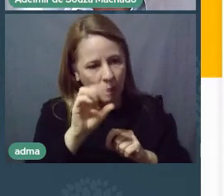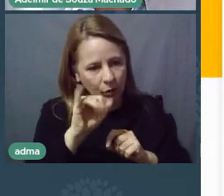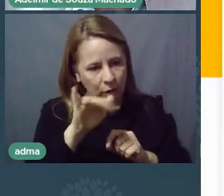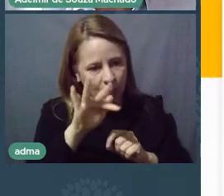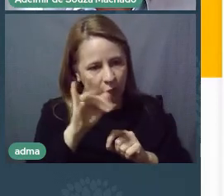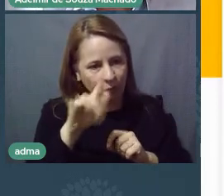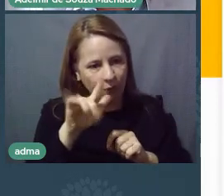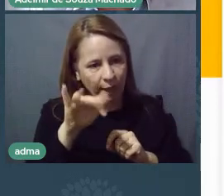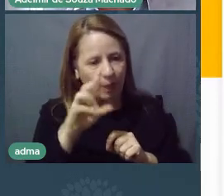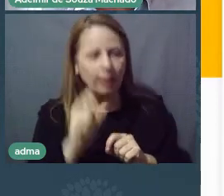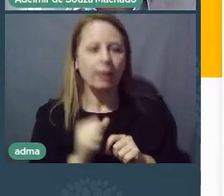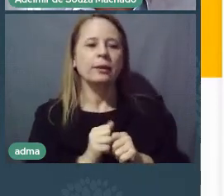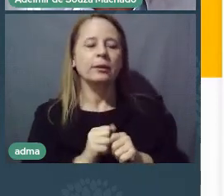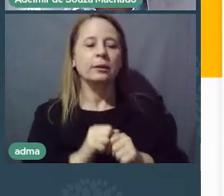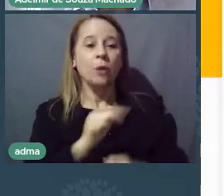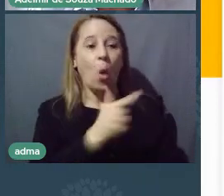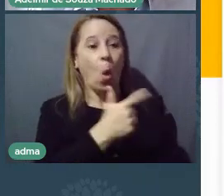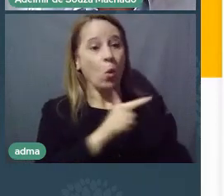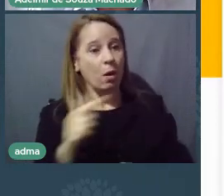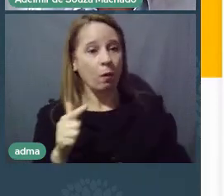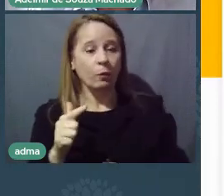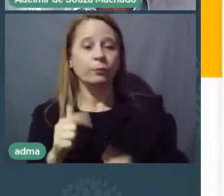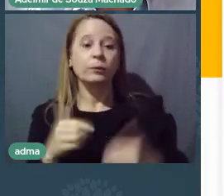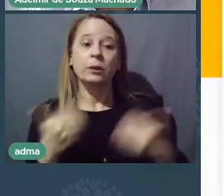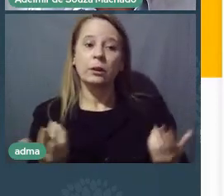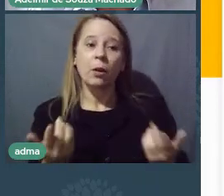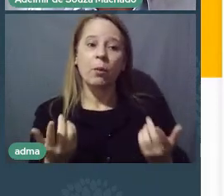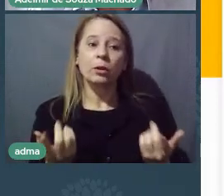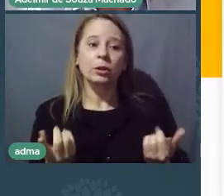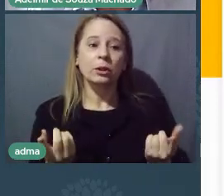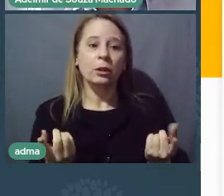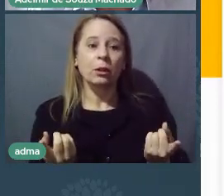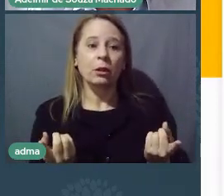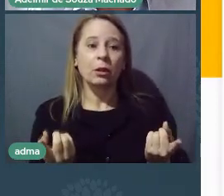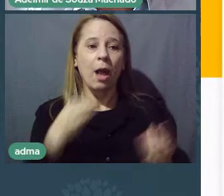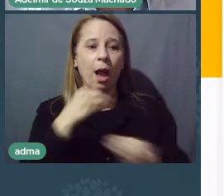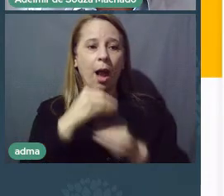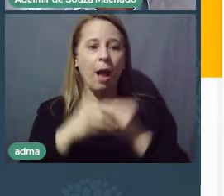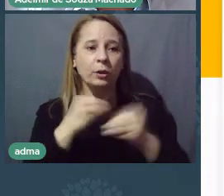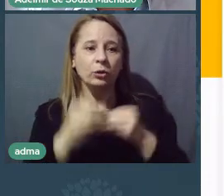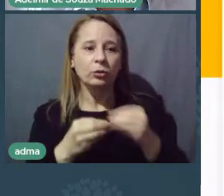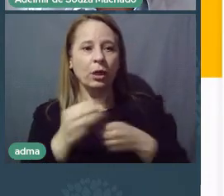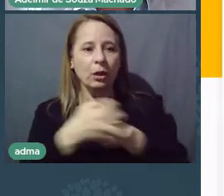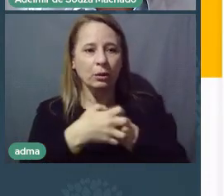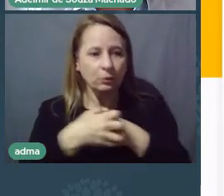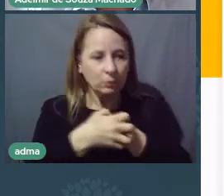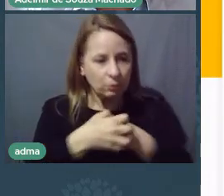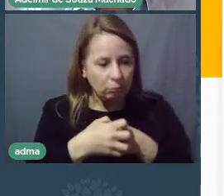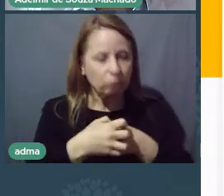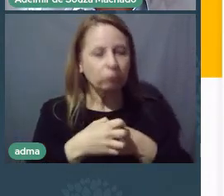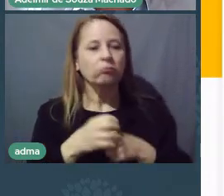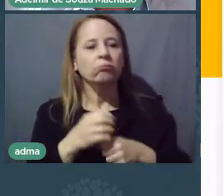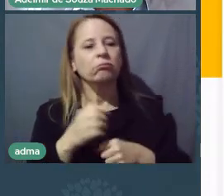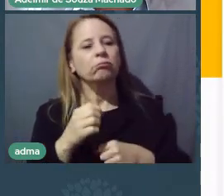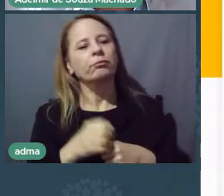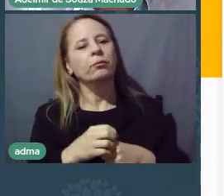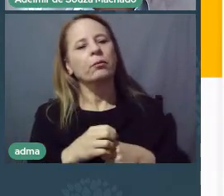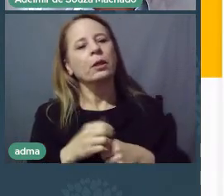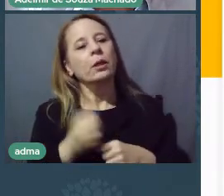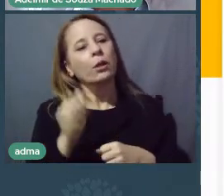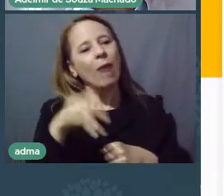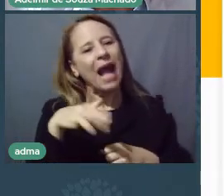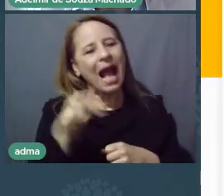não eosinofílica. Então eu posso ter o cruzamento disso aqui, uma asma alérgica eosinofílica, uma asma alérgica